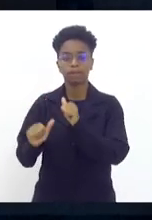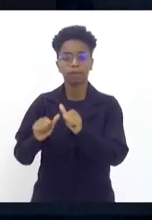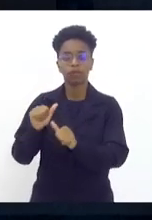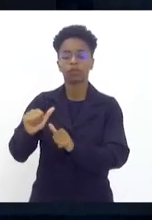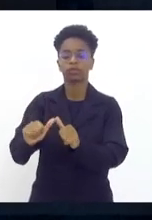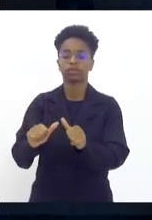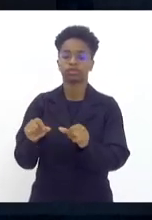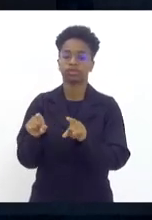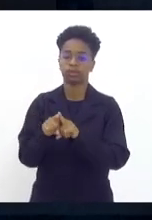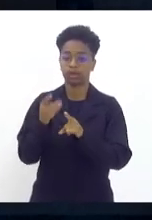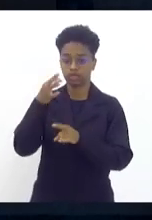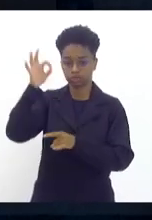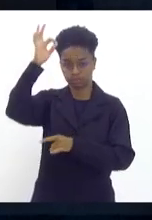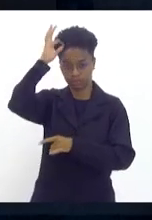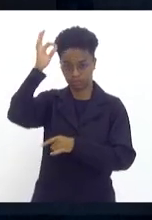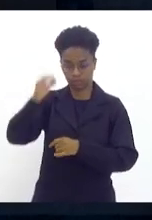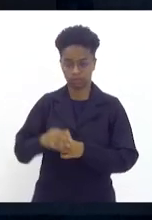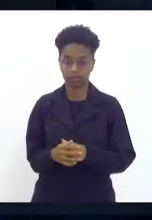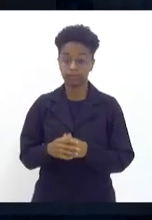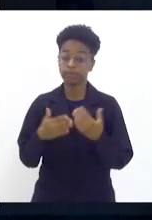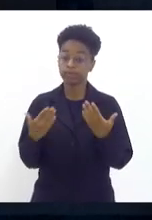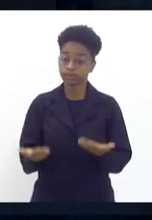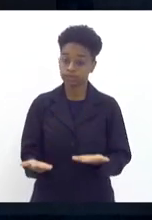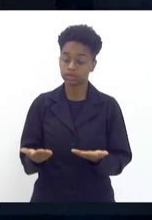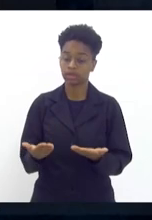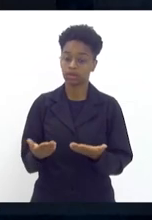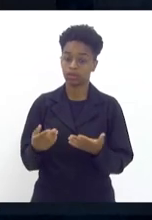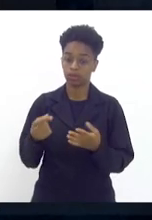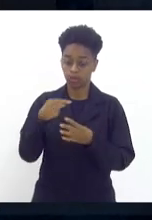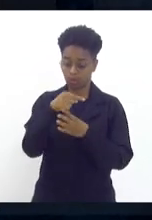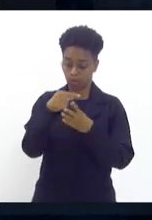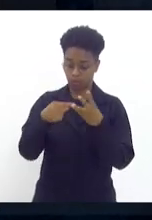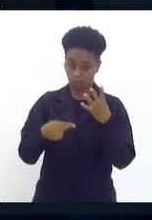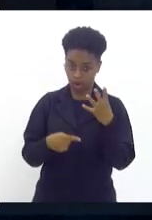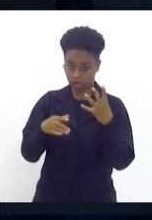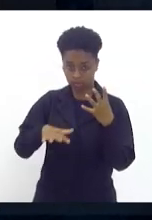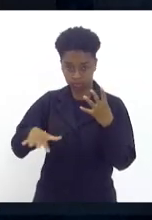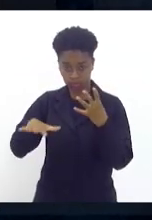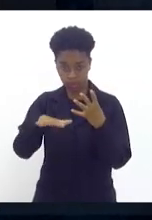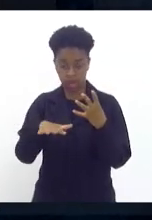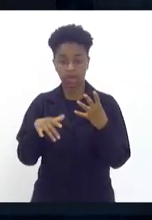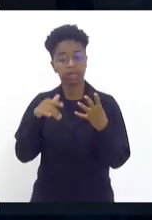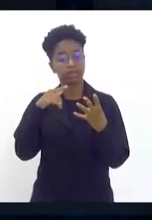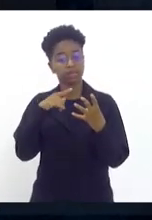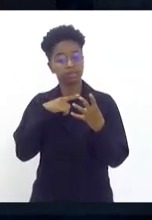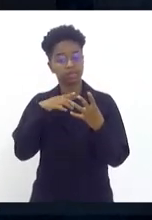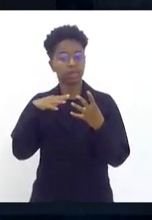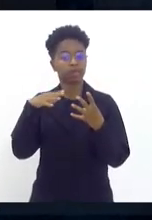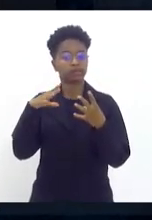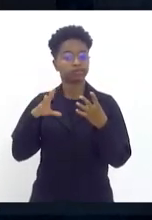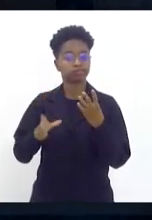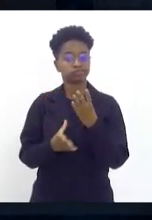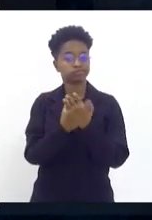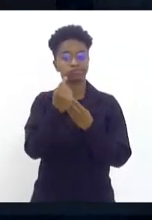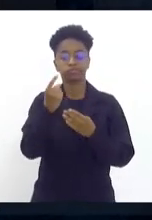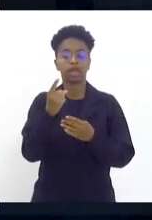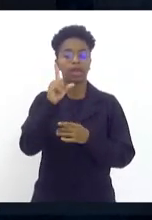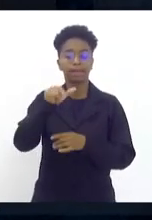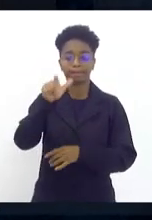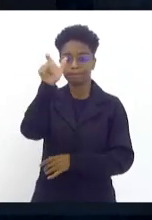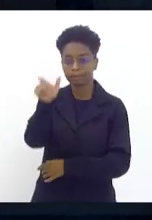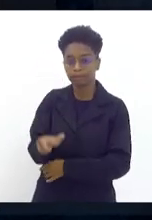né, espiritual. Então, essas quatro dimensões compõem a pessoa humana. E essas